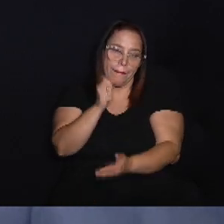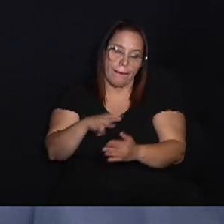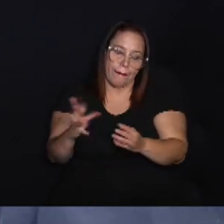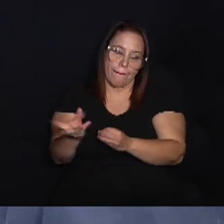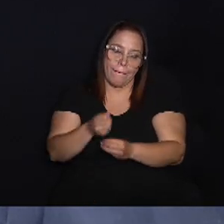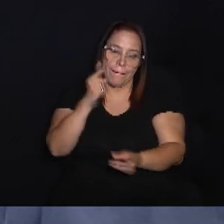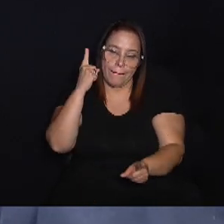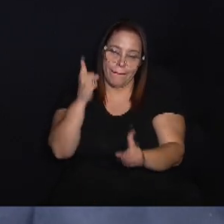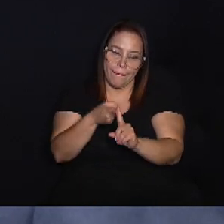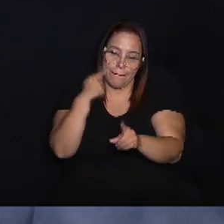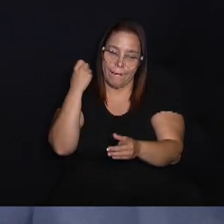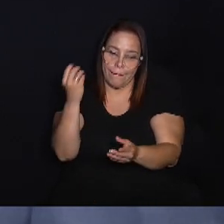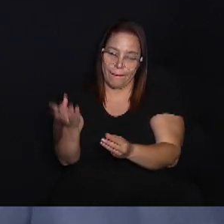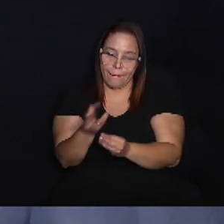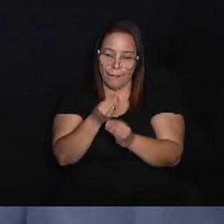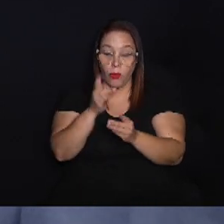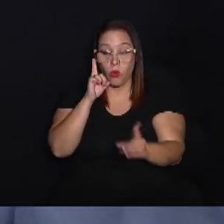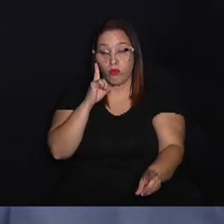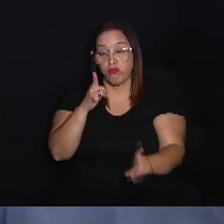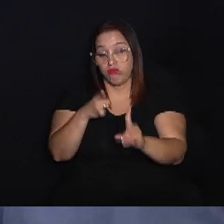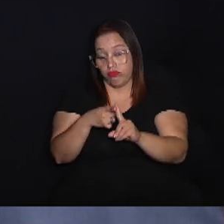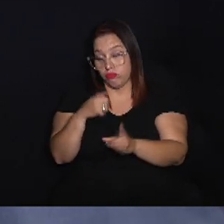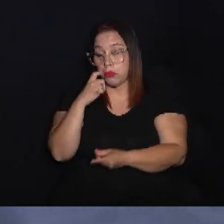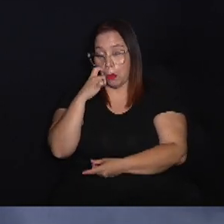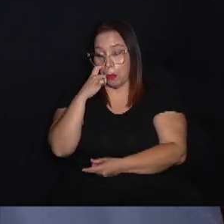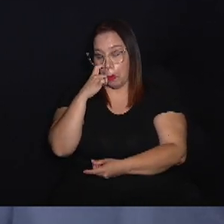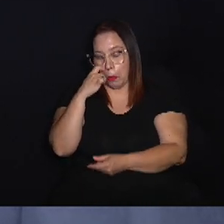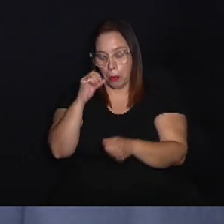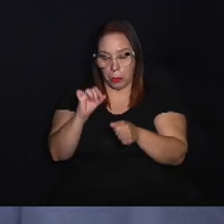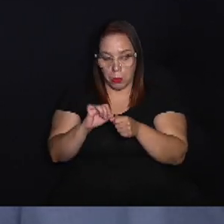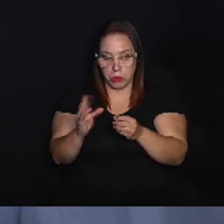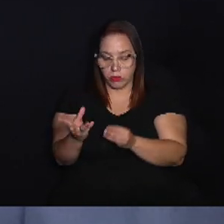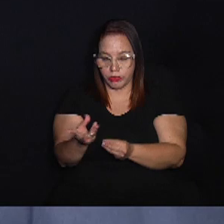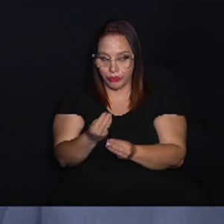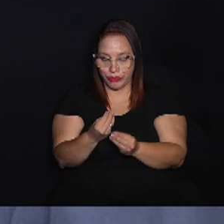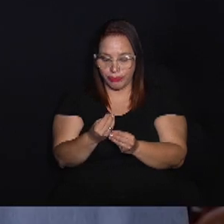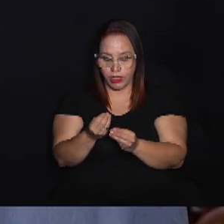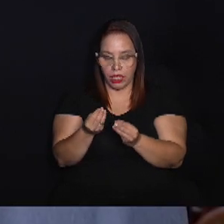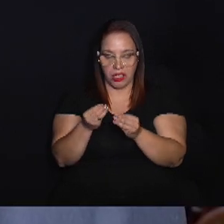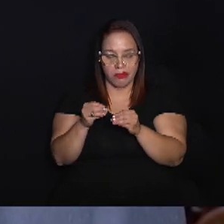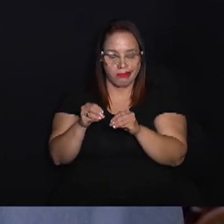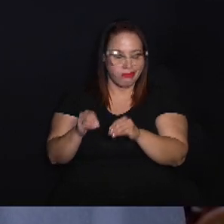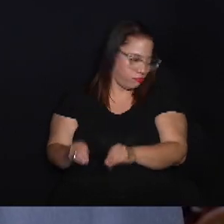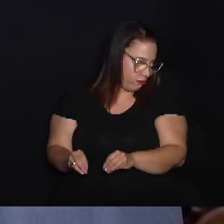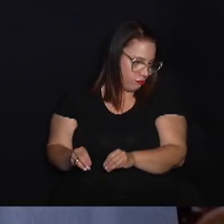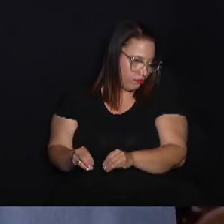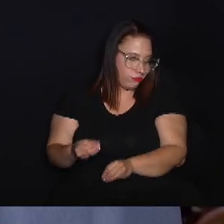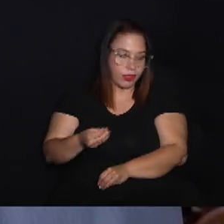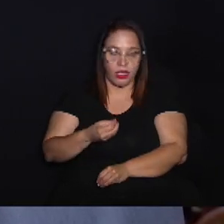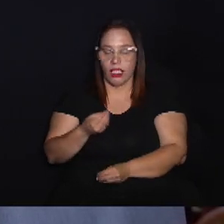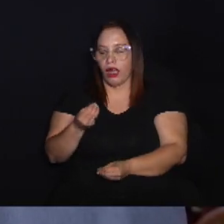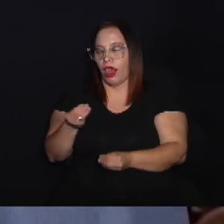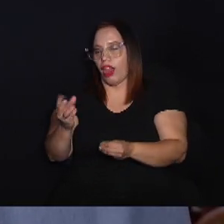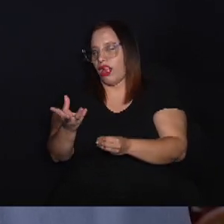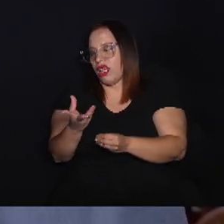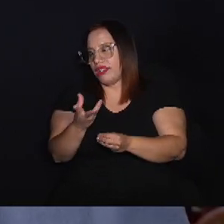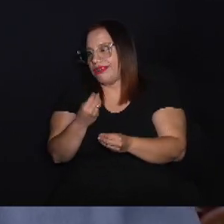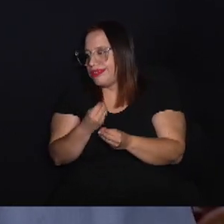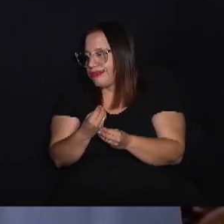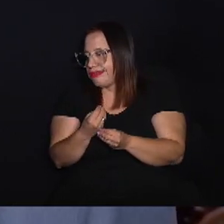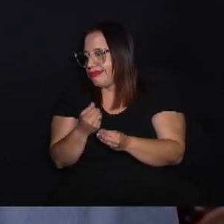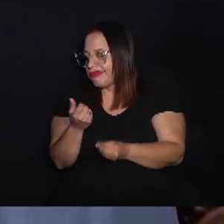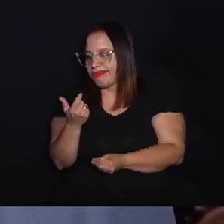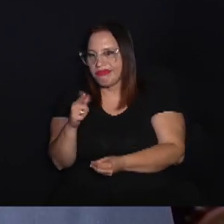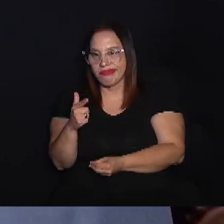arte. E o nosso objetivo é fazer com que a arte não esmoreça. A vida sem a arte é um equívoco, como dizia Nietzsche.